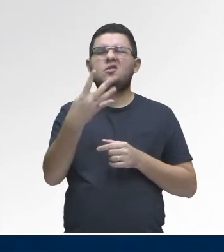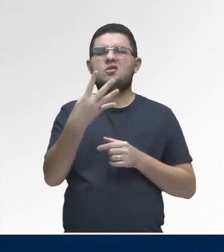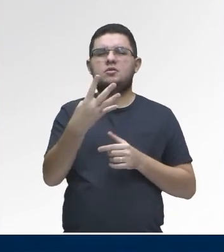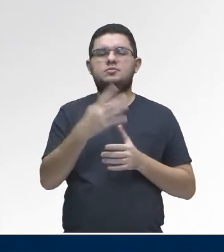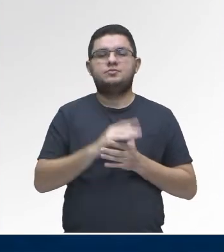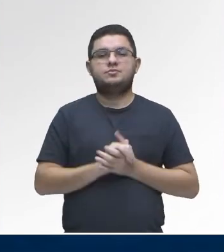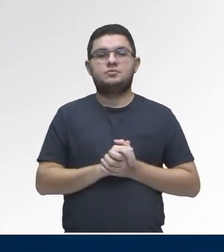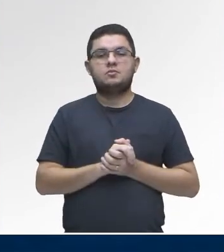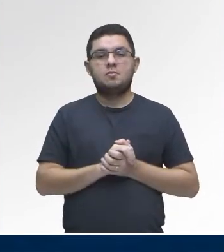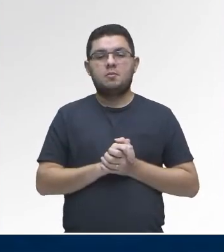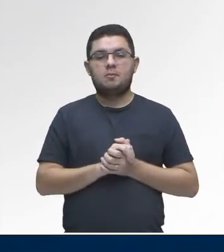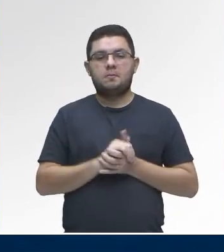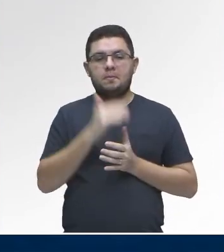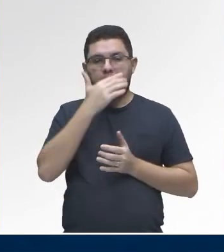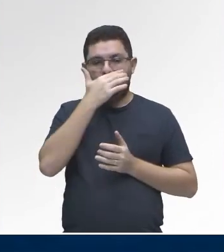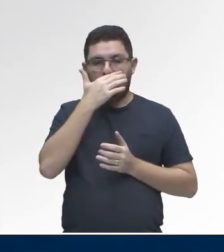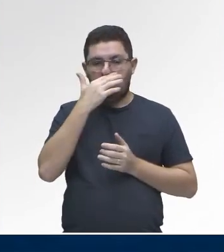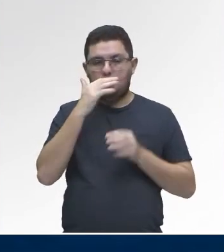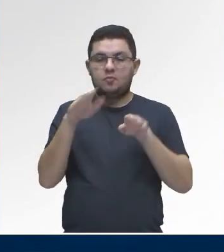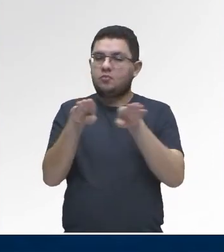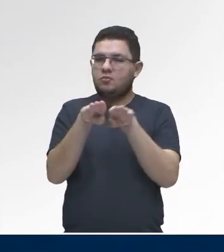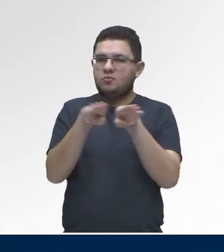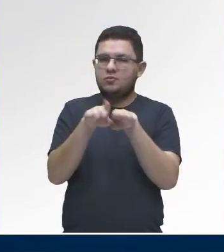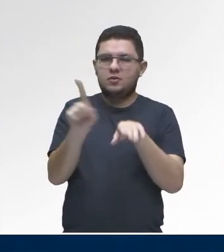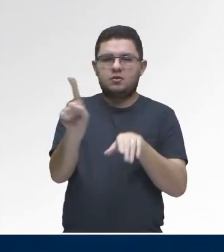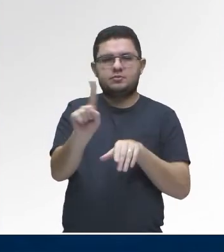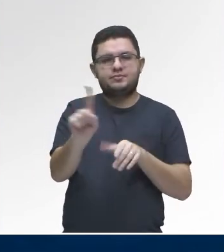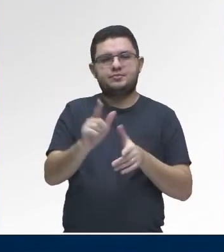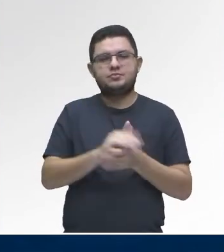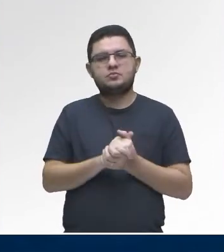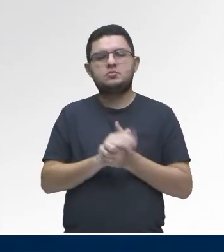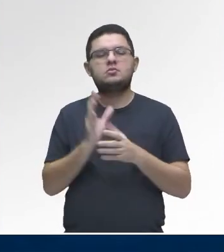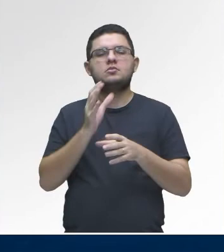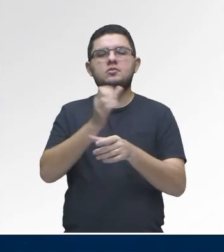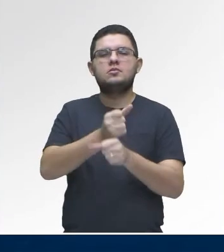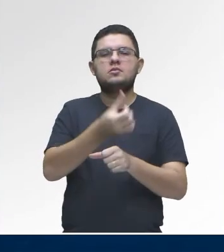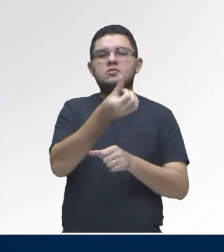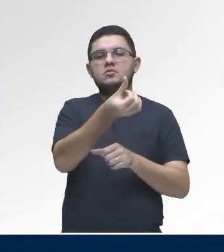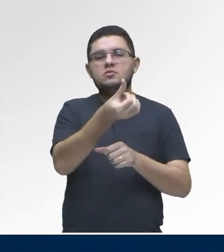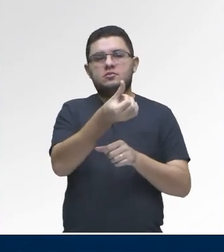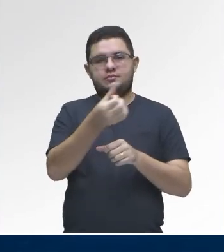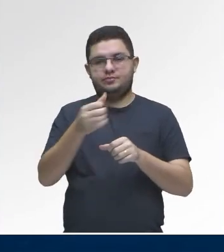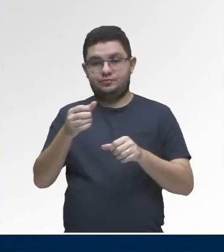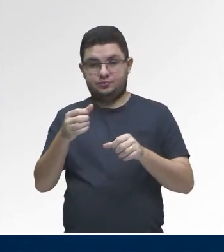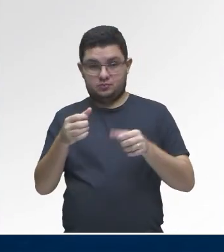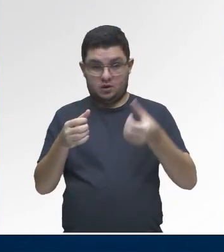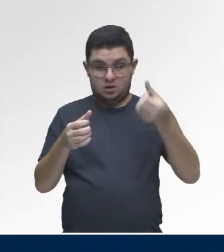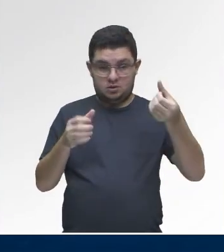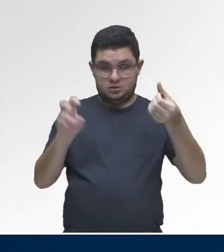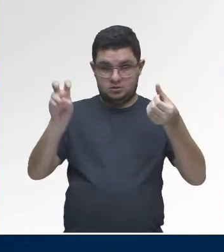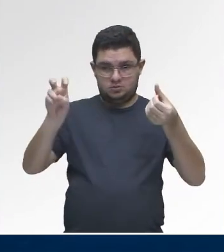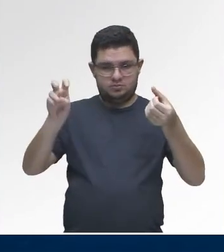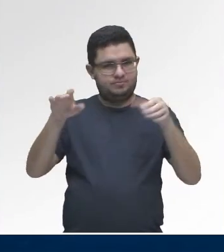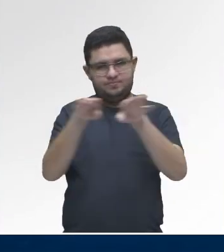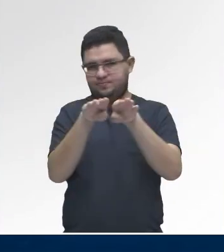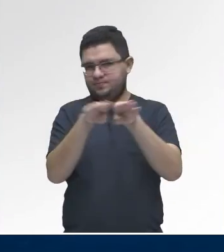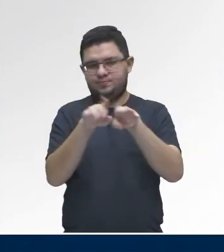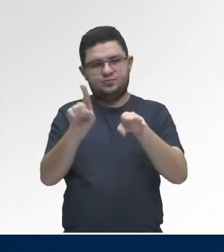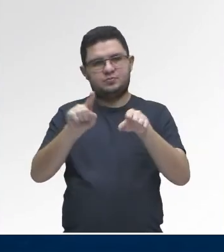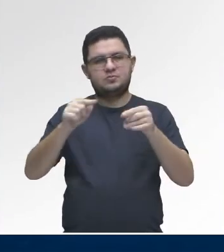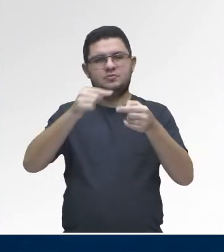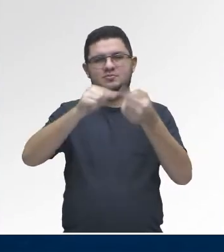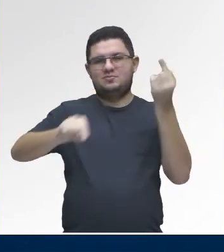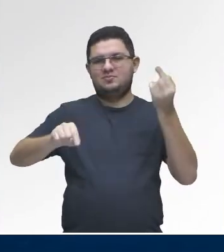5 desse lado, né? A gente vai ter 4 mais 2, que vai dar 6. Vai ser diferente do outro